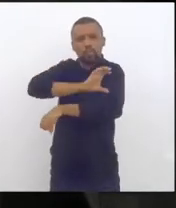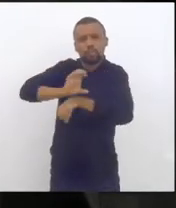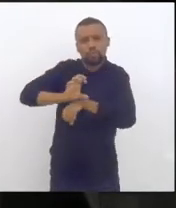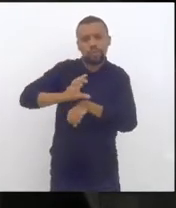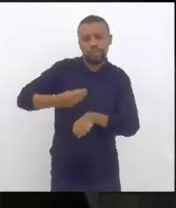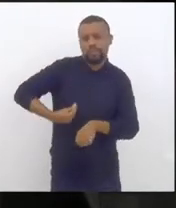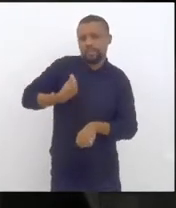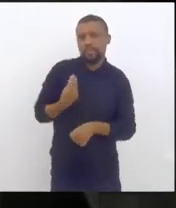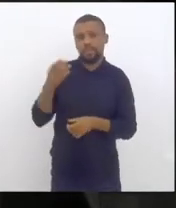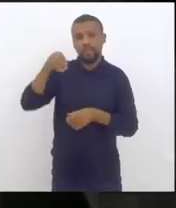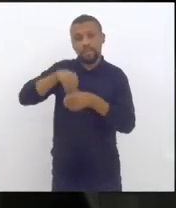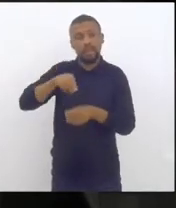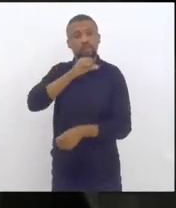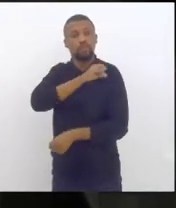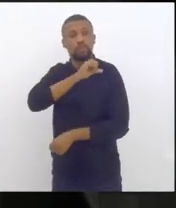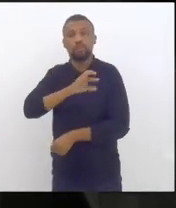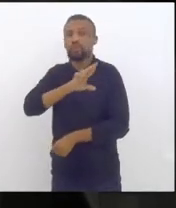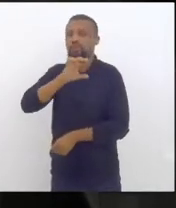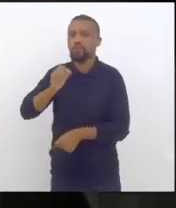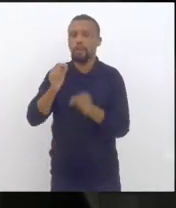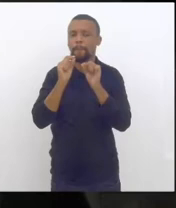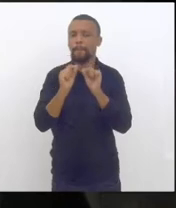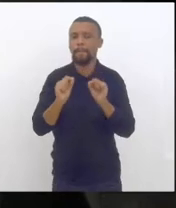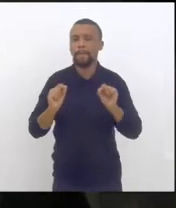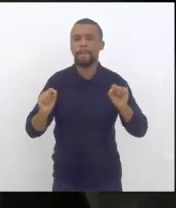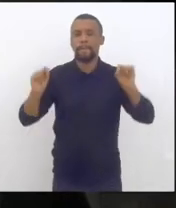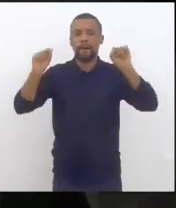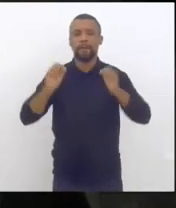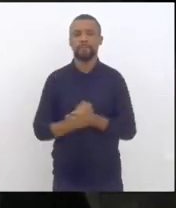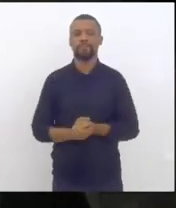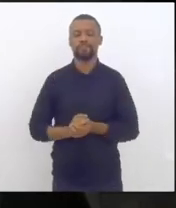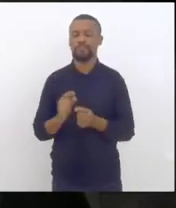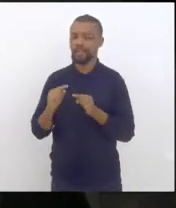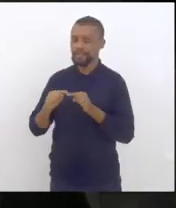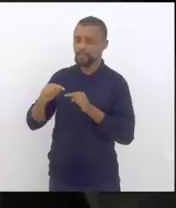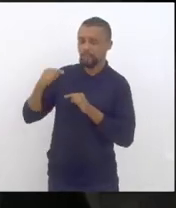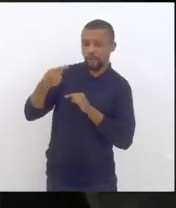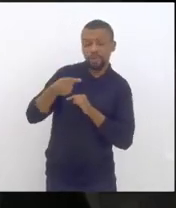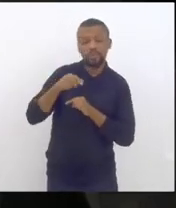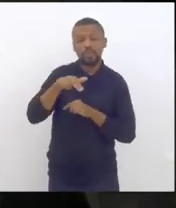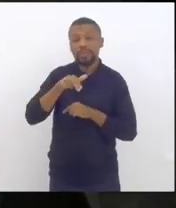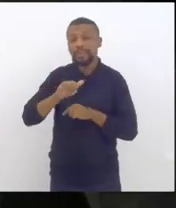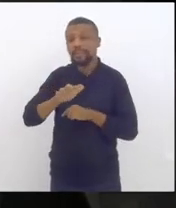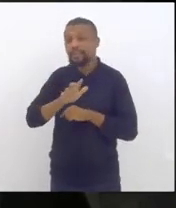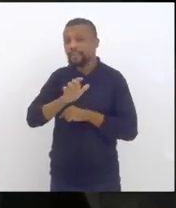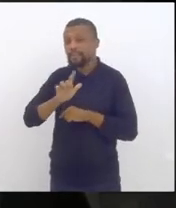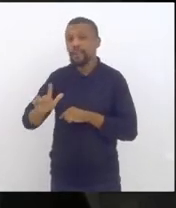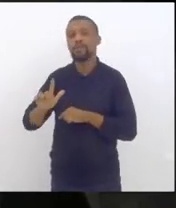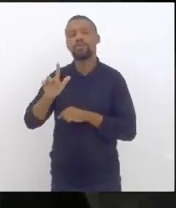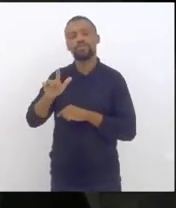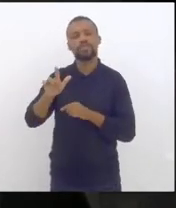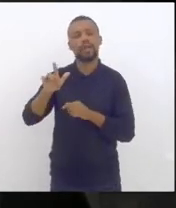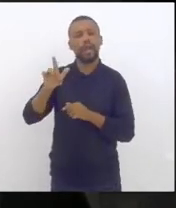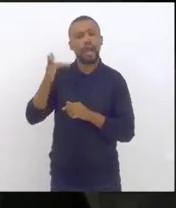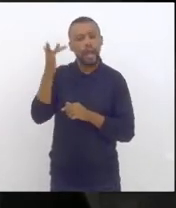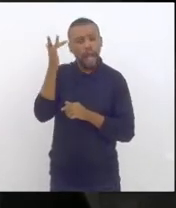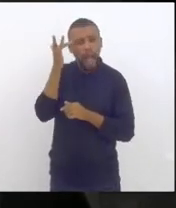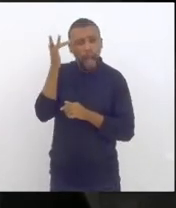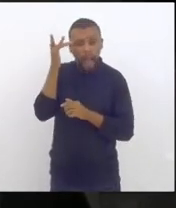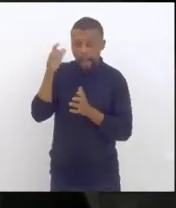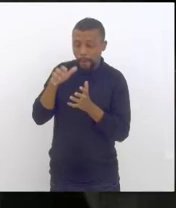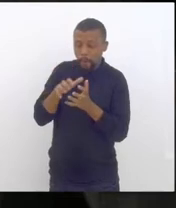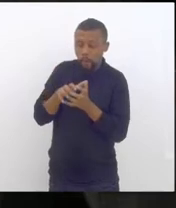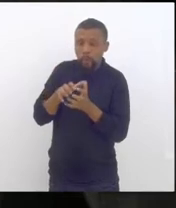existentes no Rio de Janeiro e depois de um certo grau de amadurecimento que era agradecer inclusive